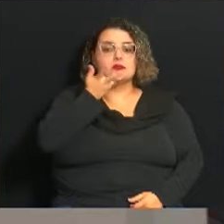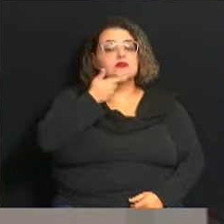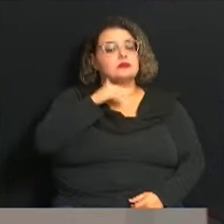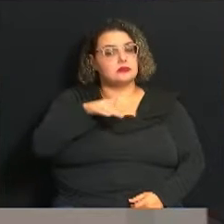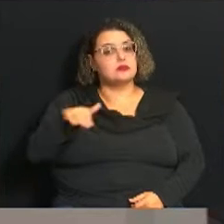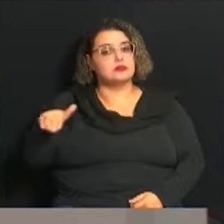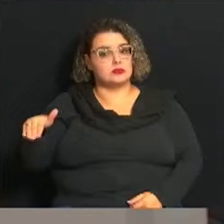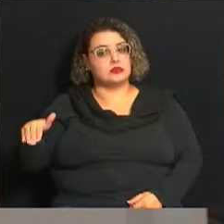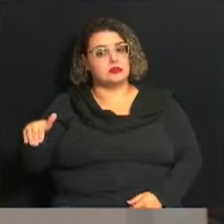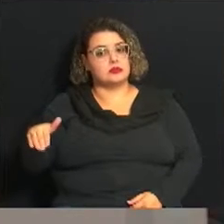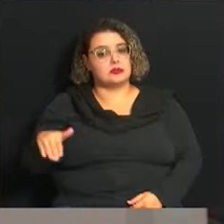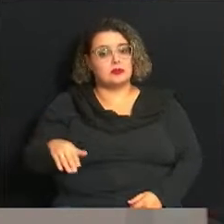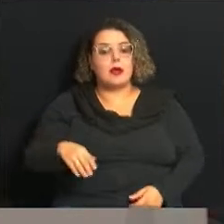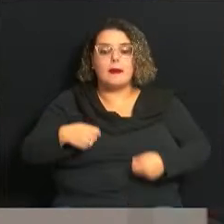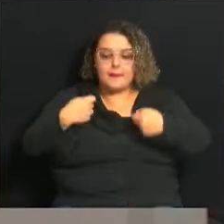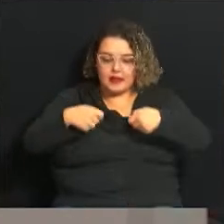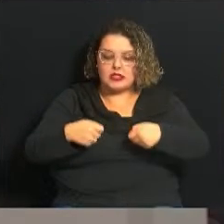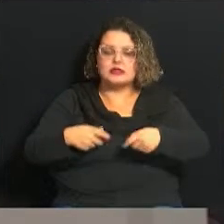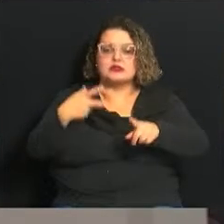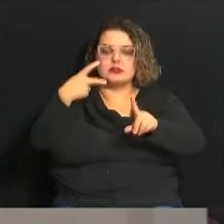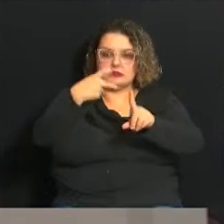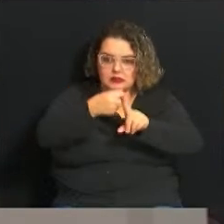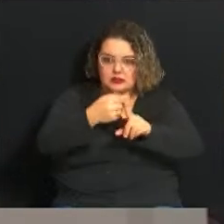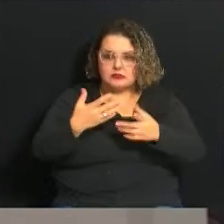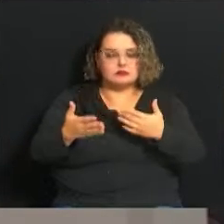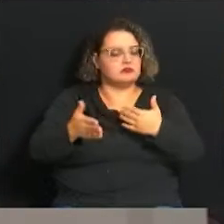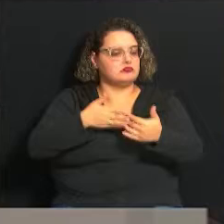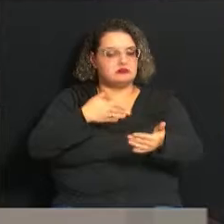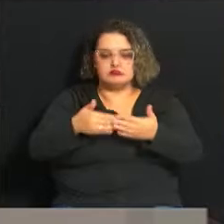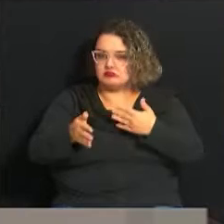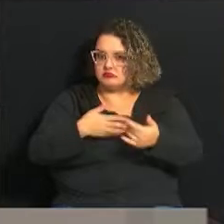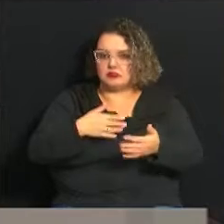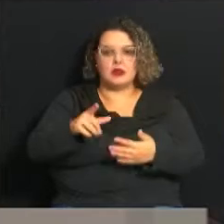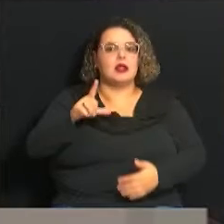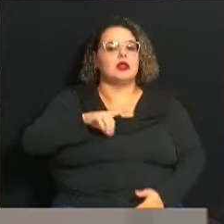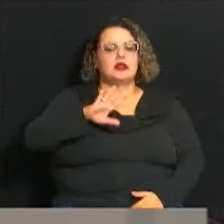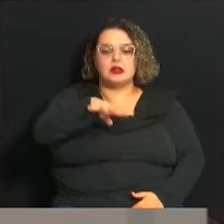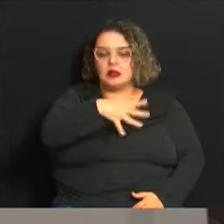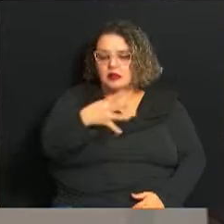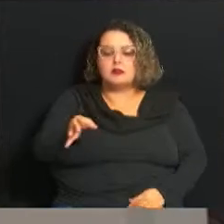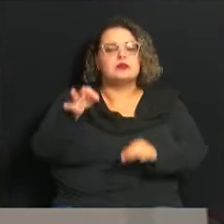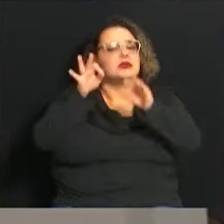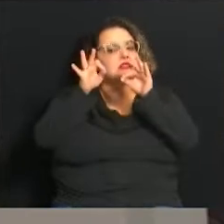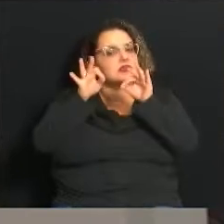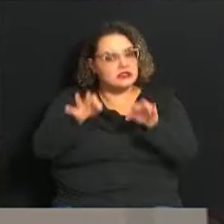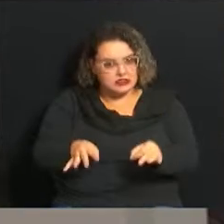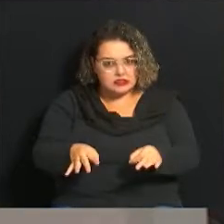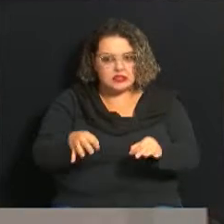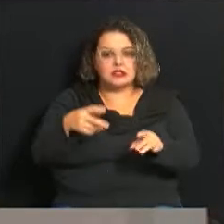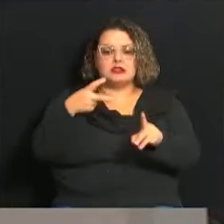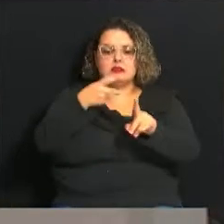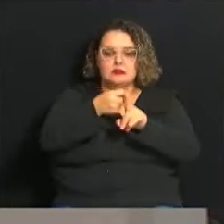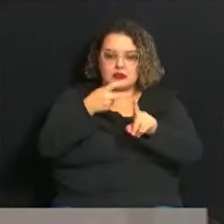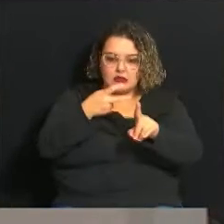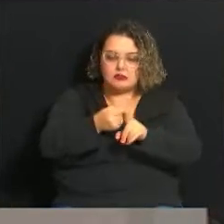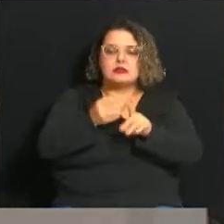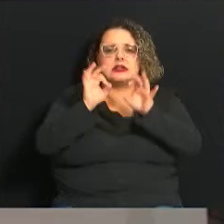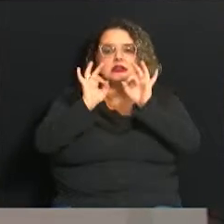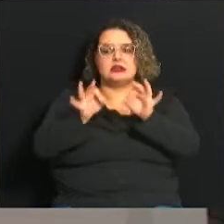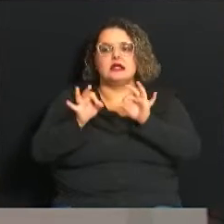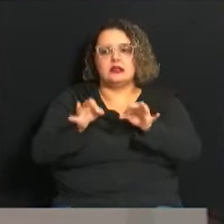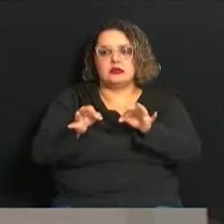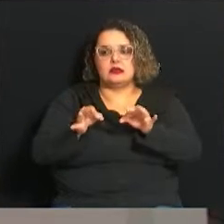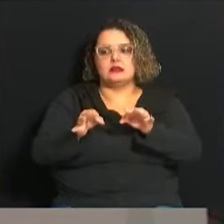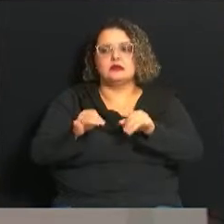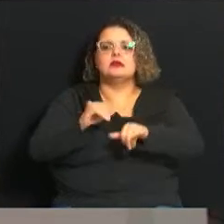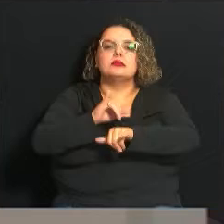vacinação é indiscriminada. Então, independente de terem já o calendário completo, de já terem tomado as 2 doses recomendadas, na campanha